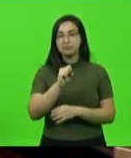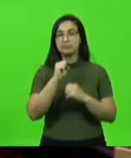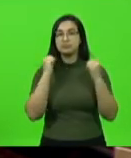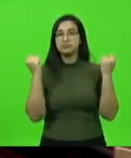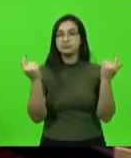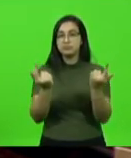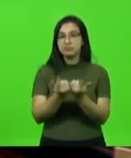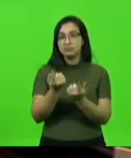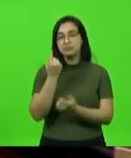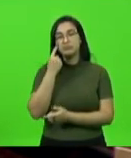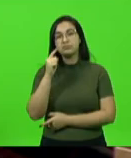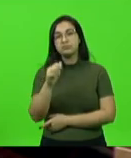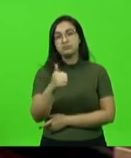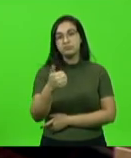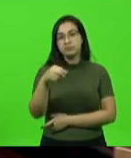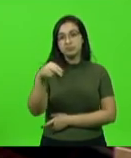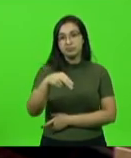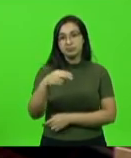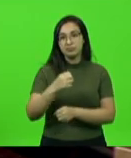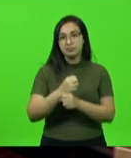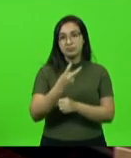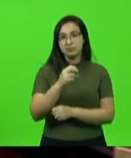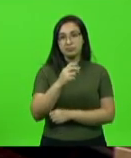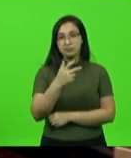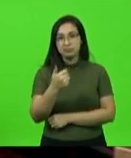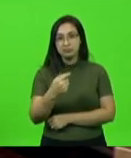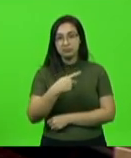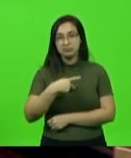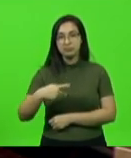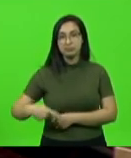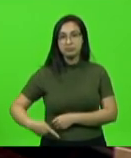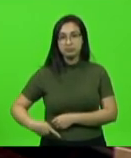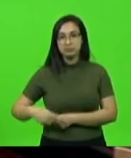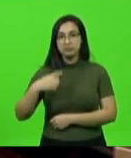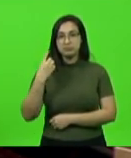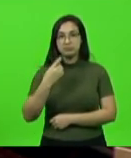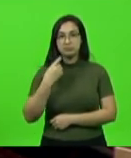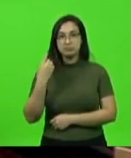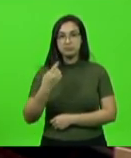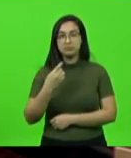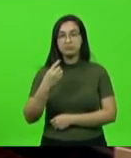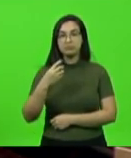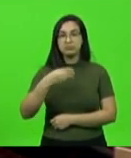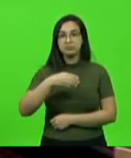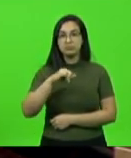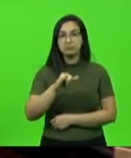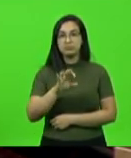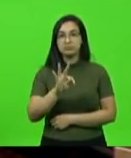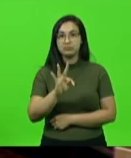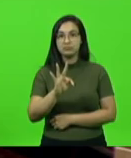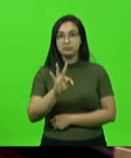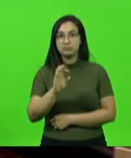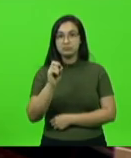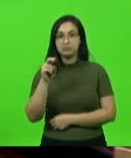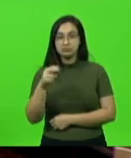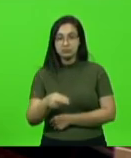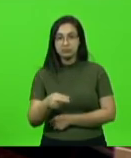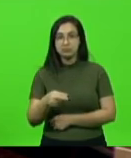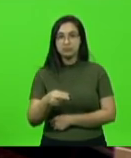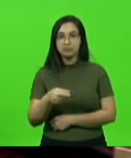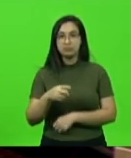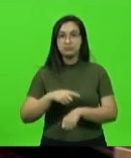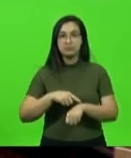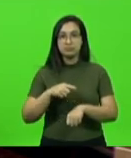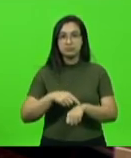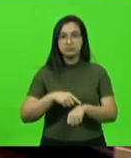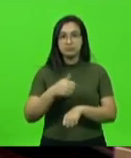realizada em 11 de novembro de 2021. Presidência. Deputado Milton Obos. Às 19 horas do dia 11 do mês de novembro